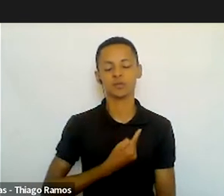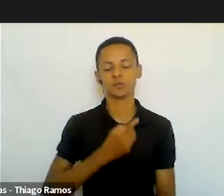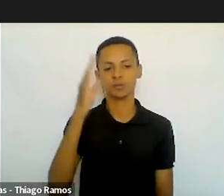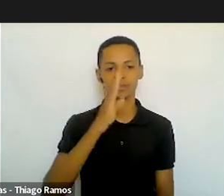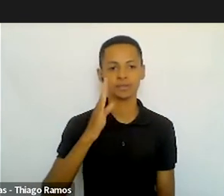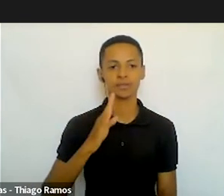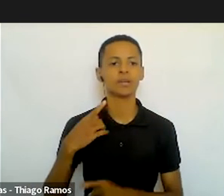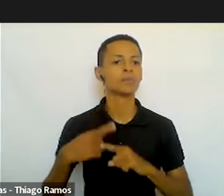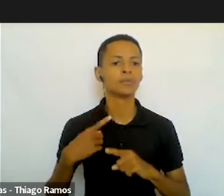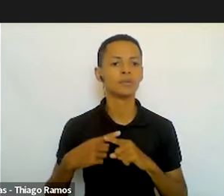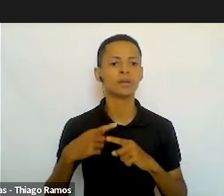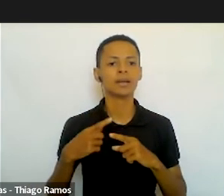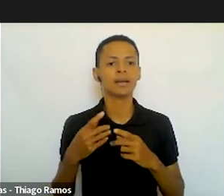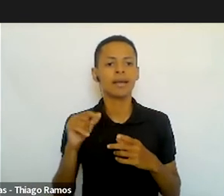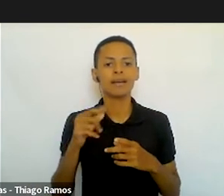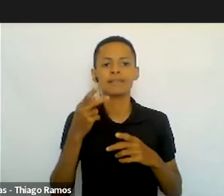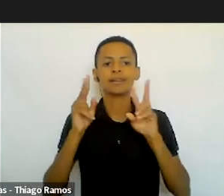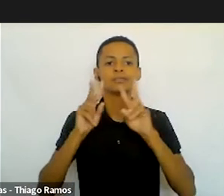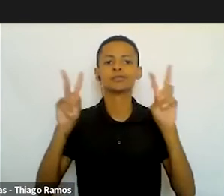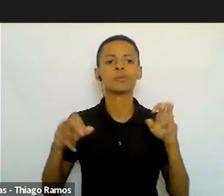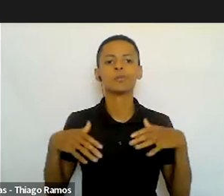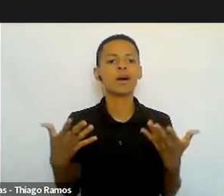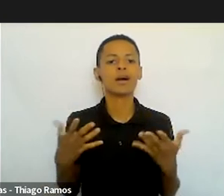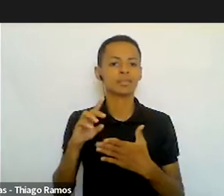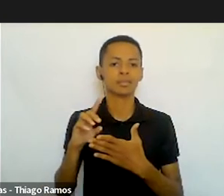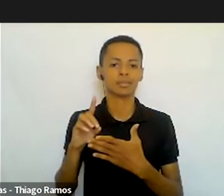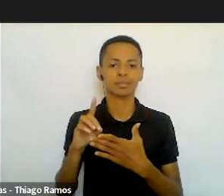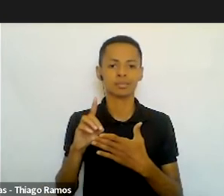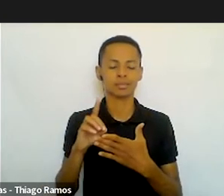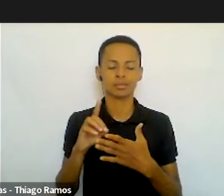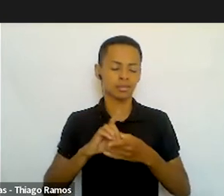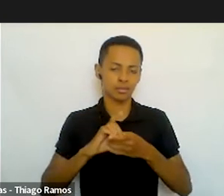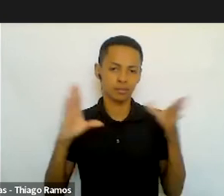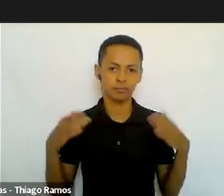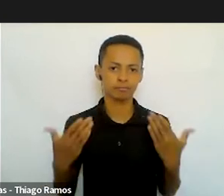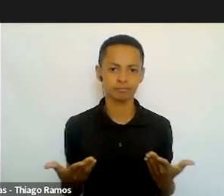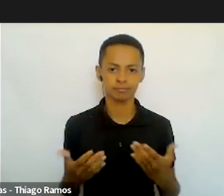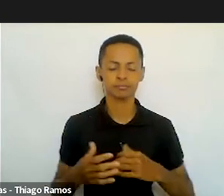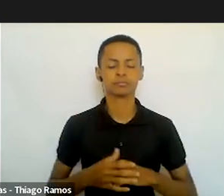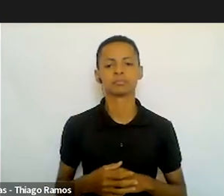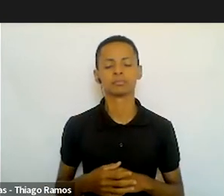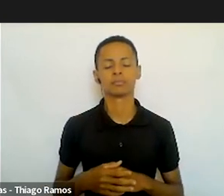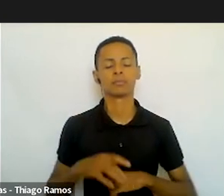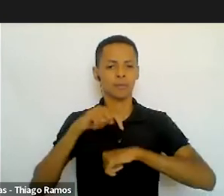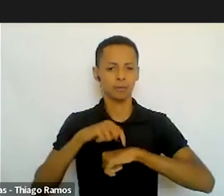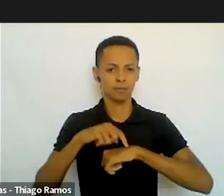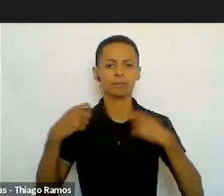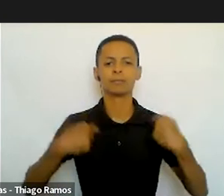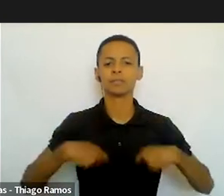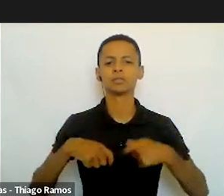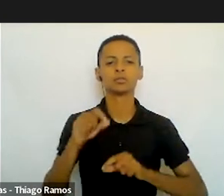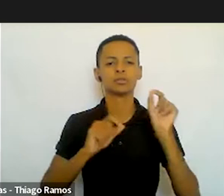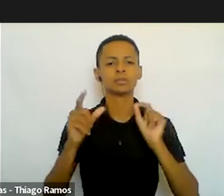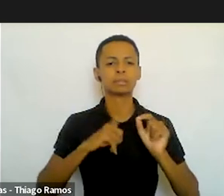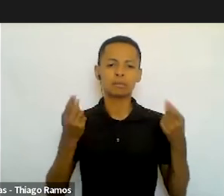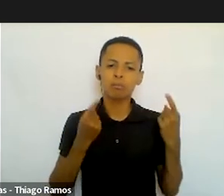senão, de que democracia nós estamos falando? Né? A gente necessita, né, de